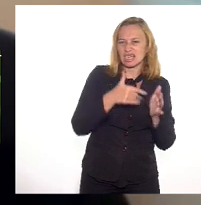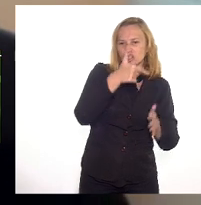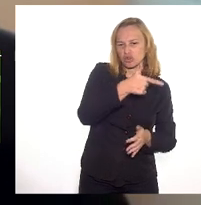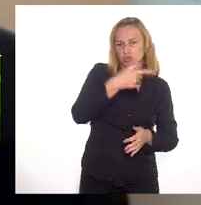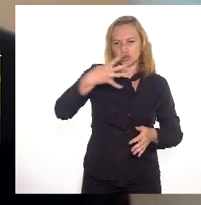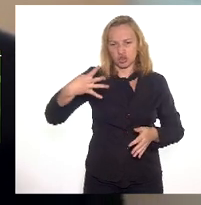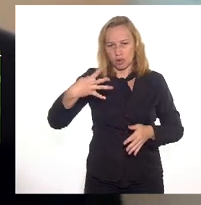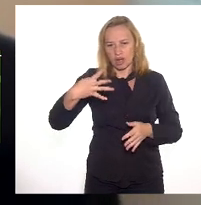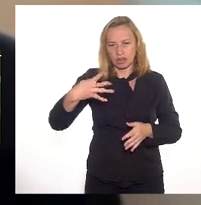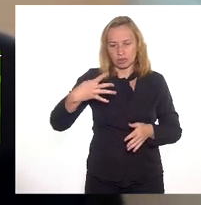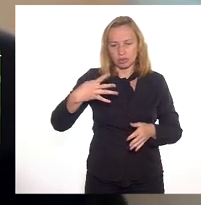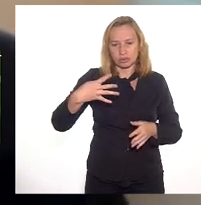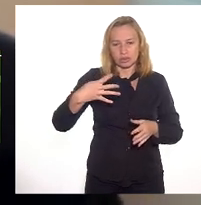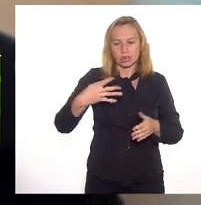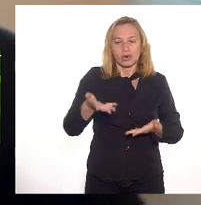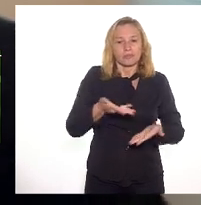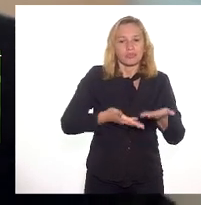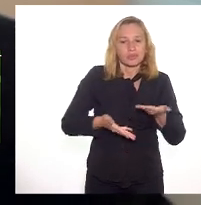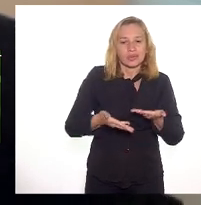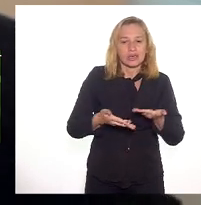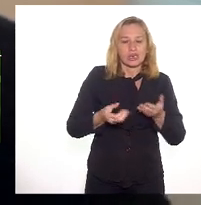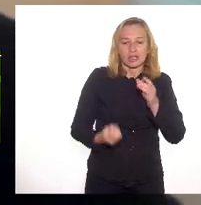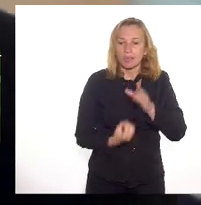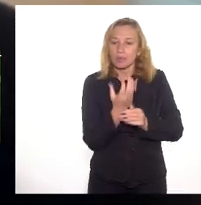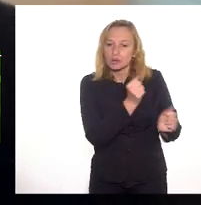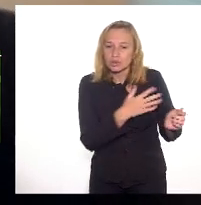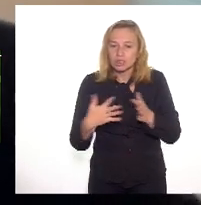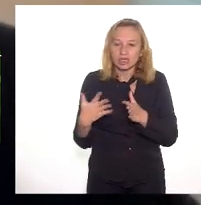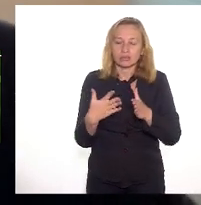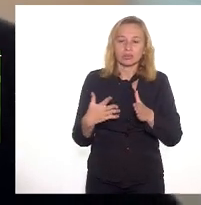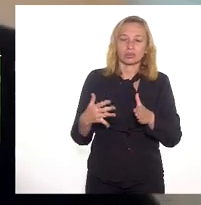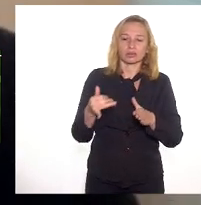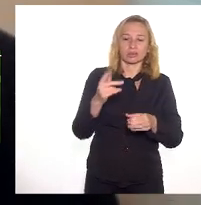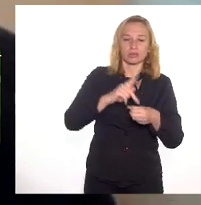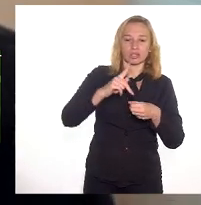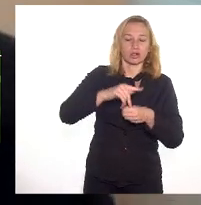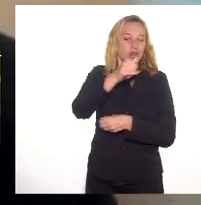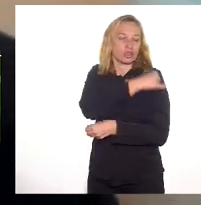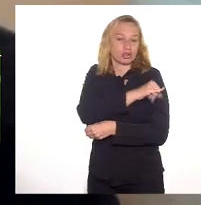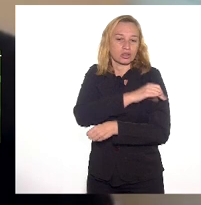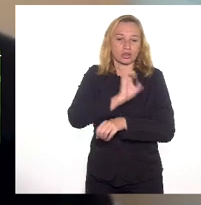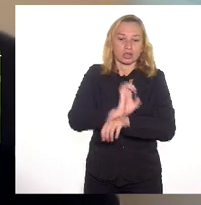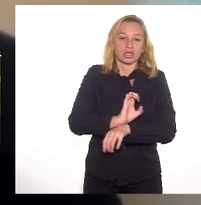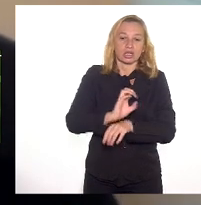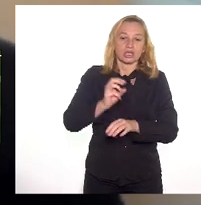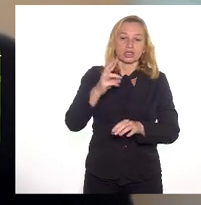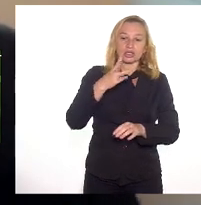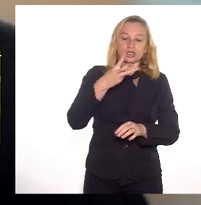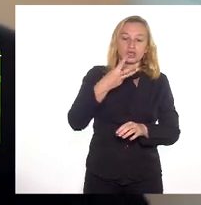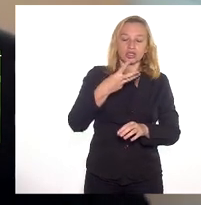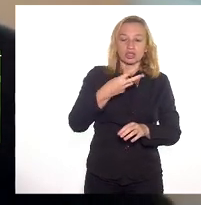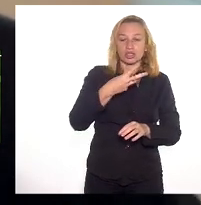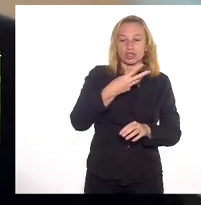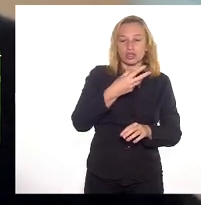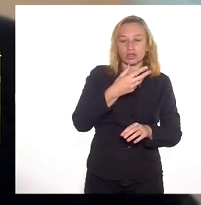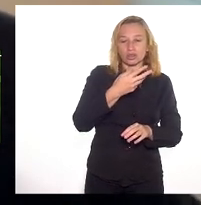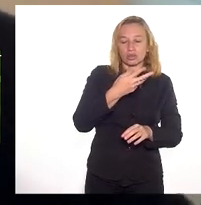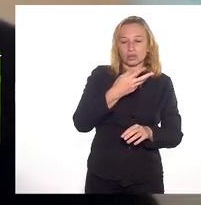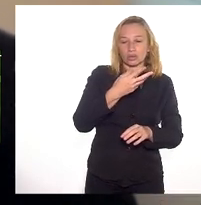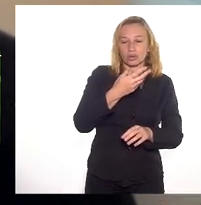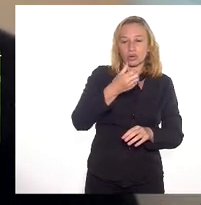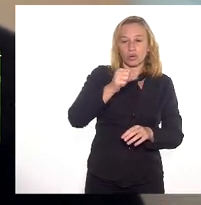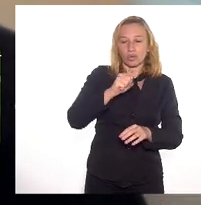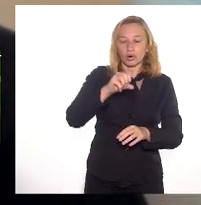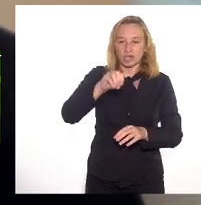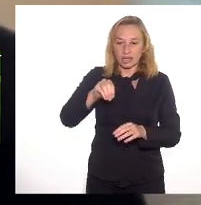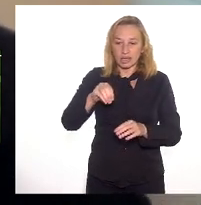2024, a participação da produção de petróleo no estado do Rio suba de 80% para 87%. Então, é um